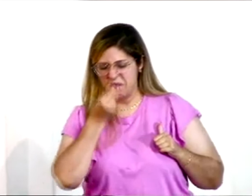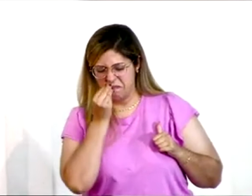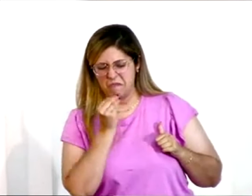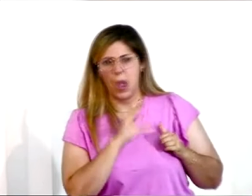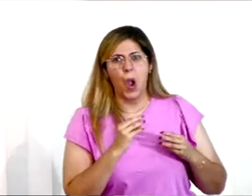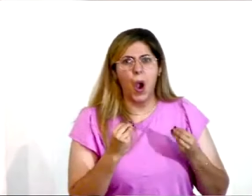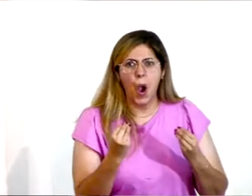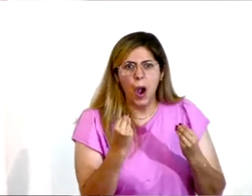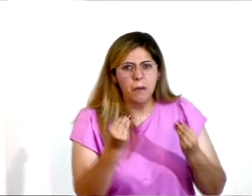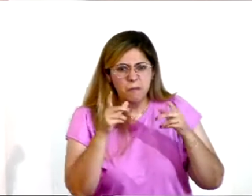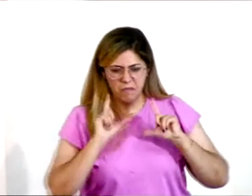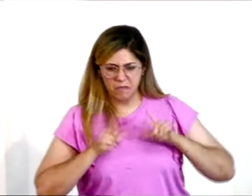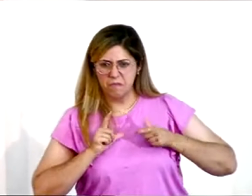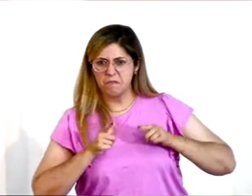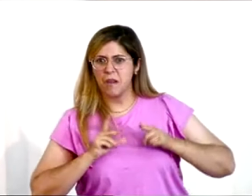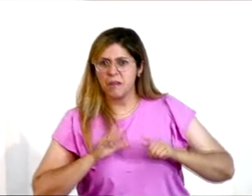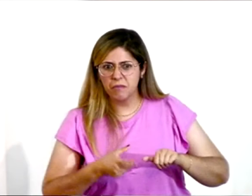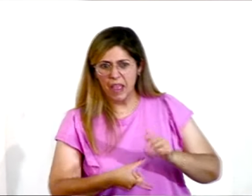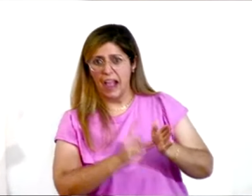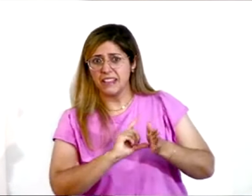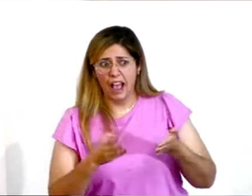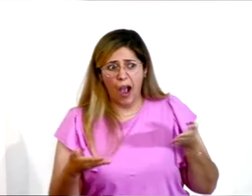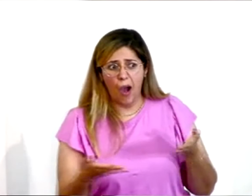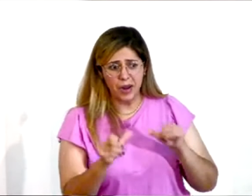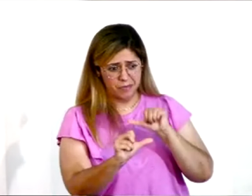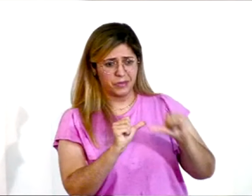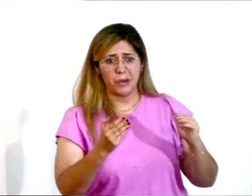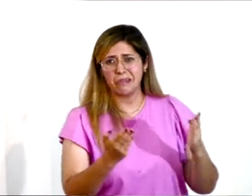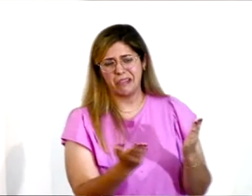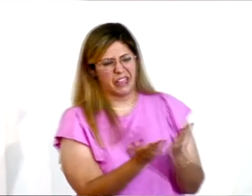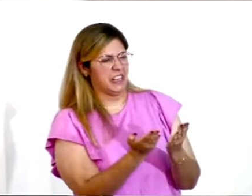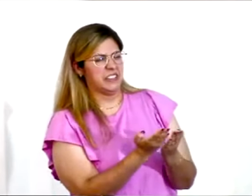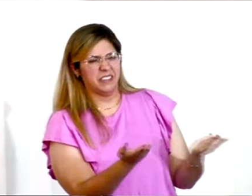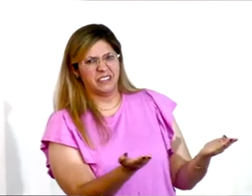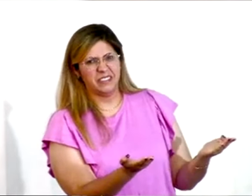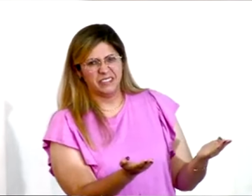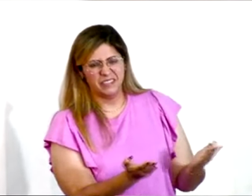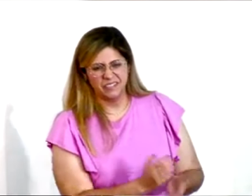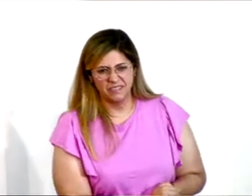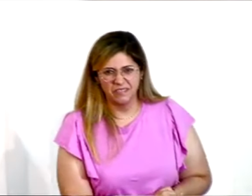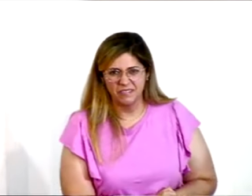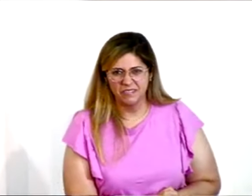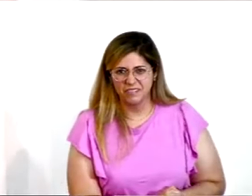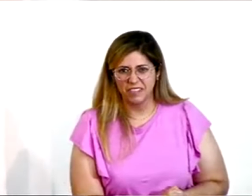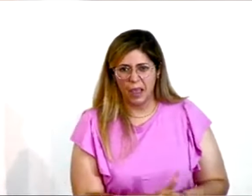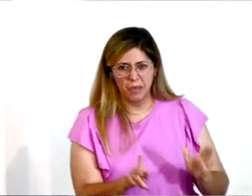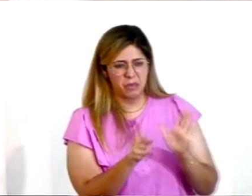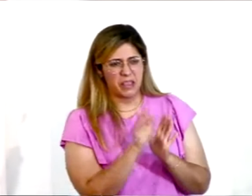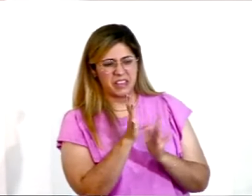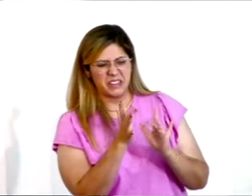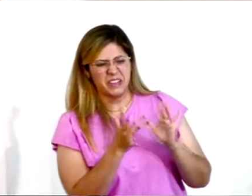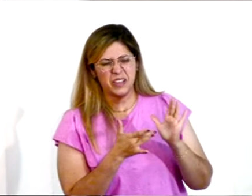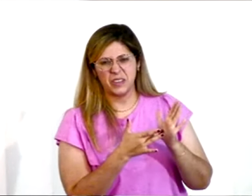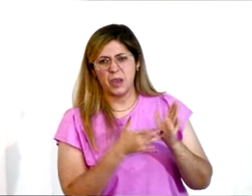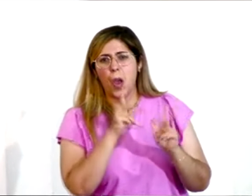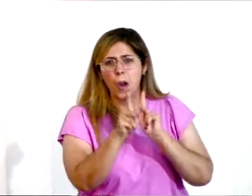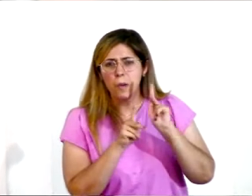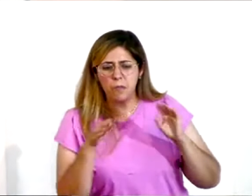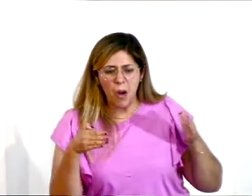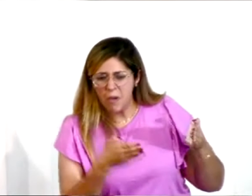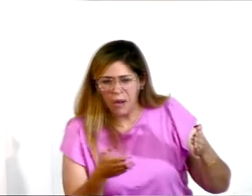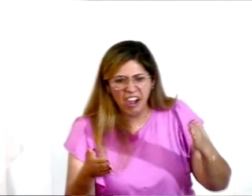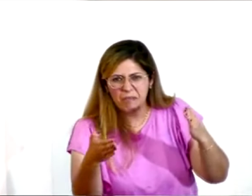uma seita? Como podem se chamarem de o povo do caminho? Quem